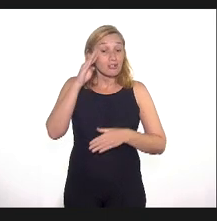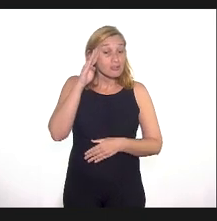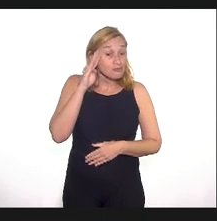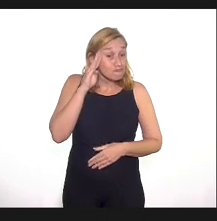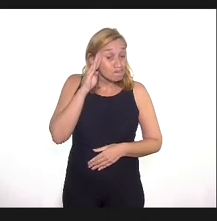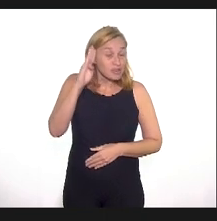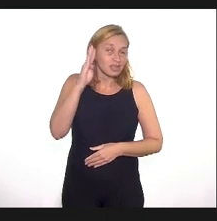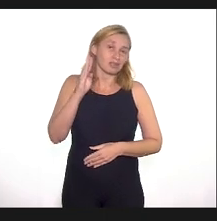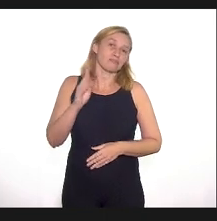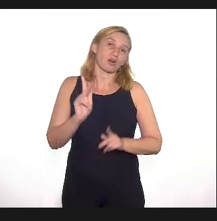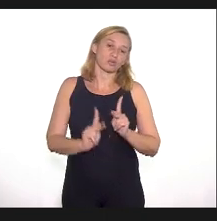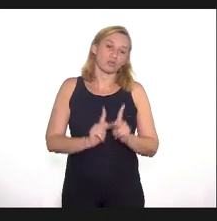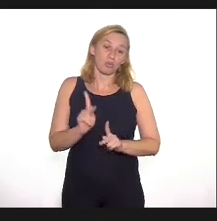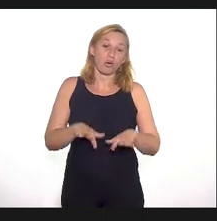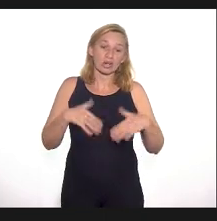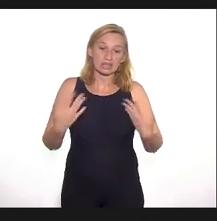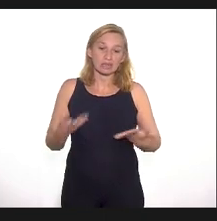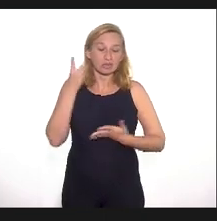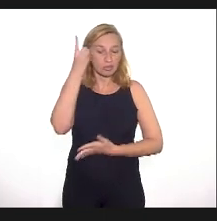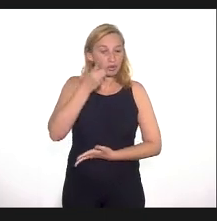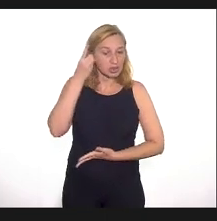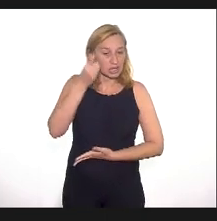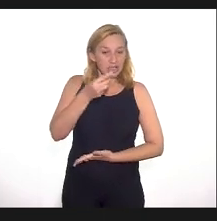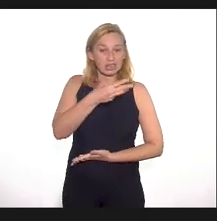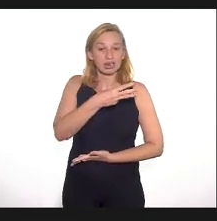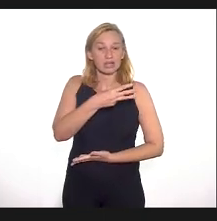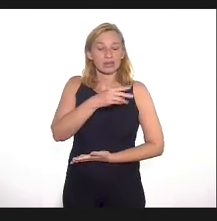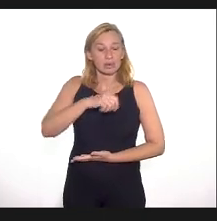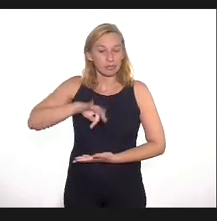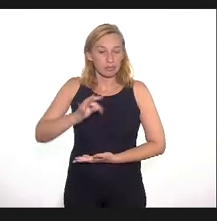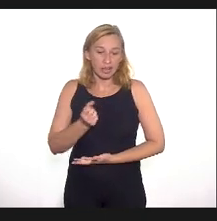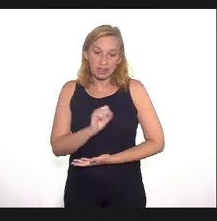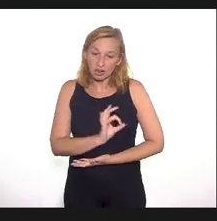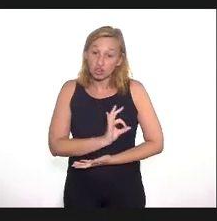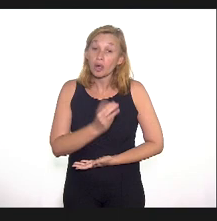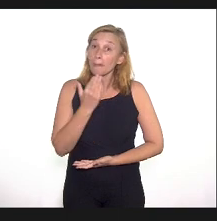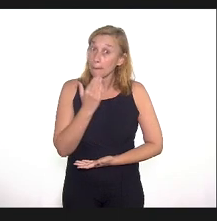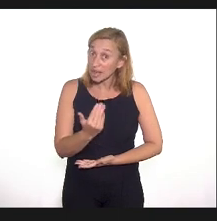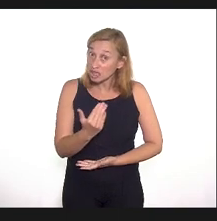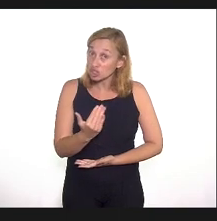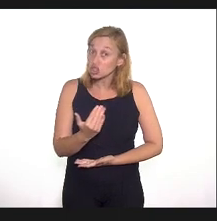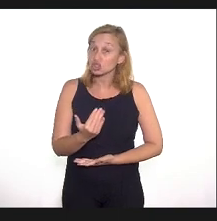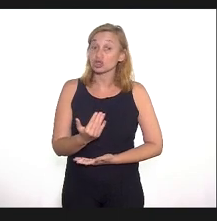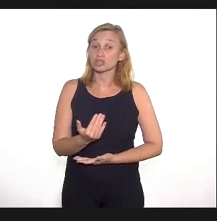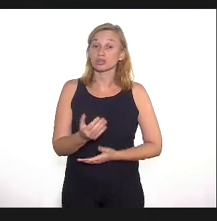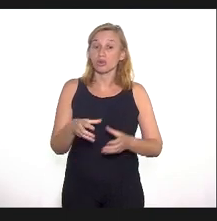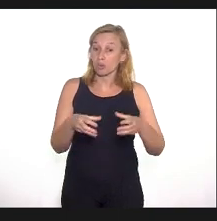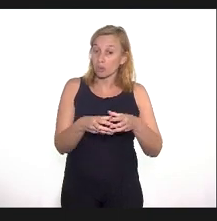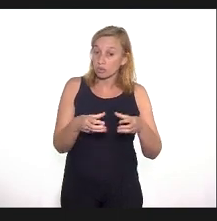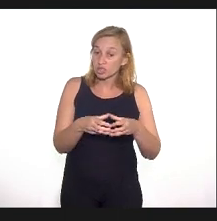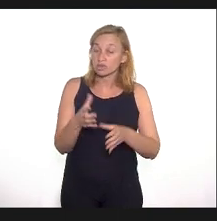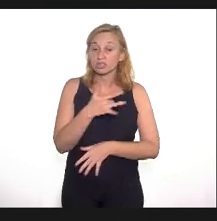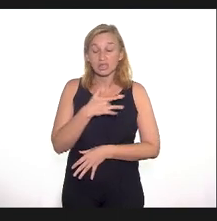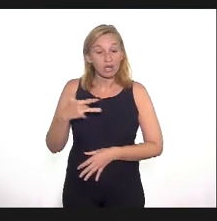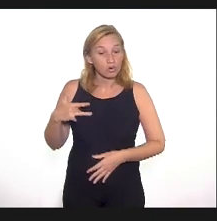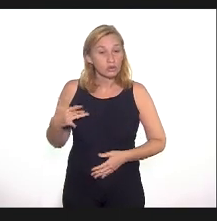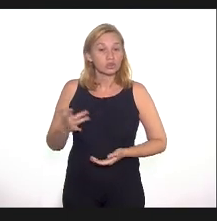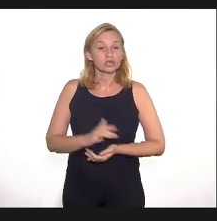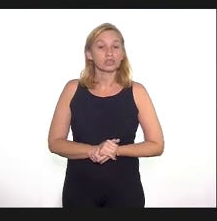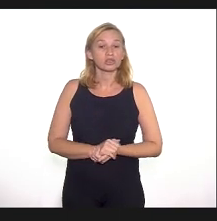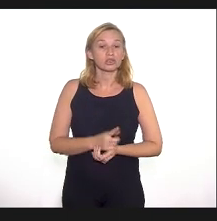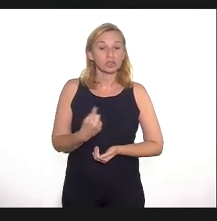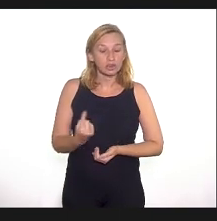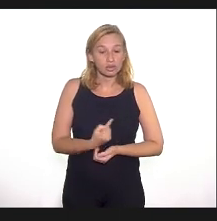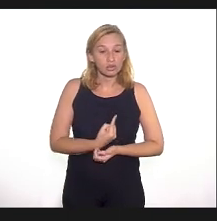população. Então, deputada Marta Rocha, a gente está pedindo, né, oficialmente à Comissão de Saúde que a